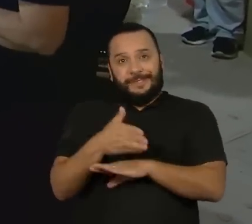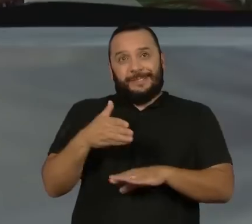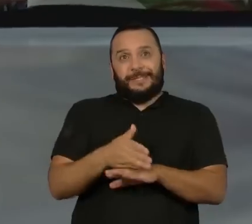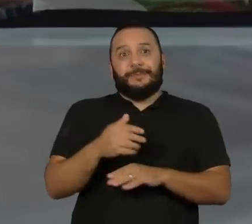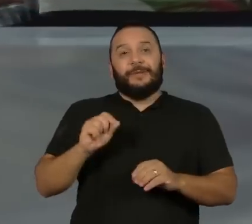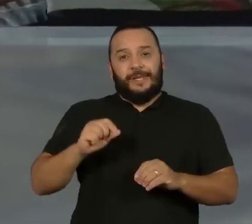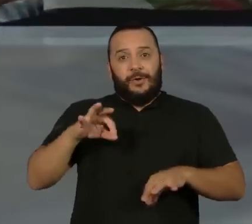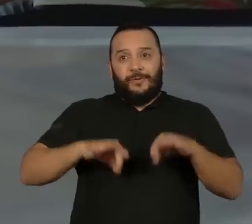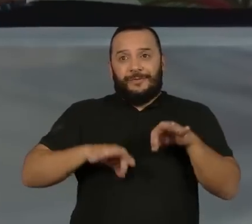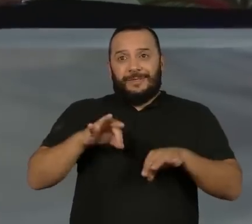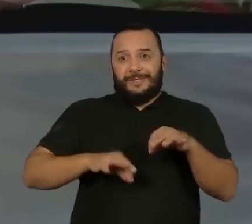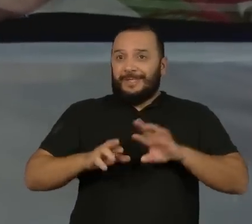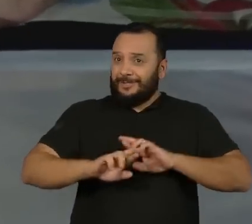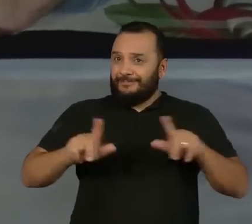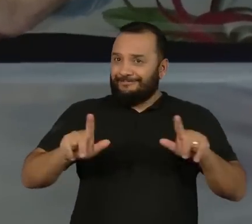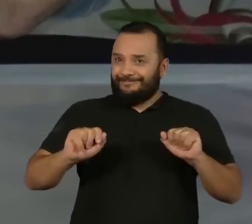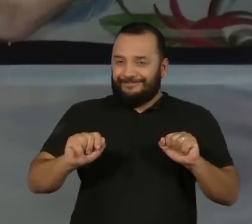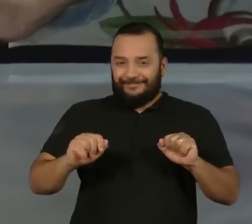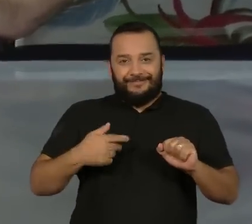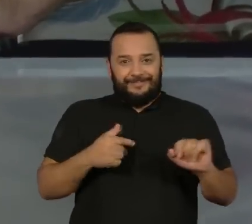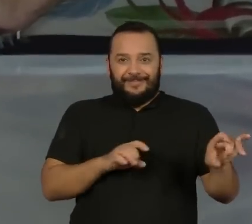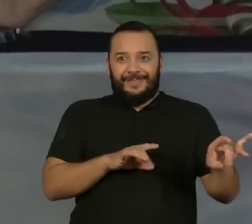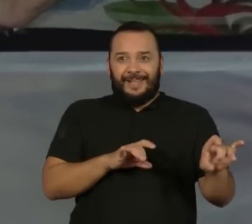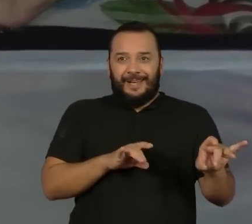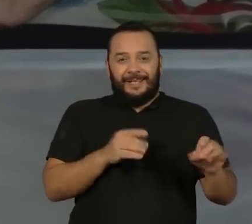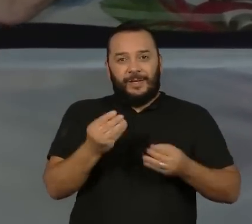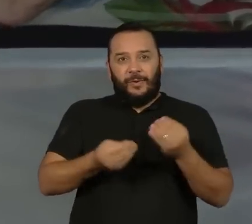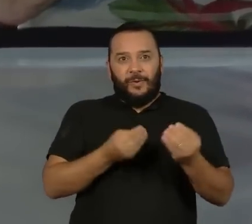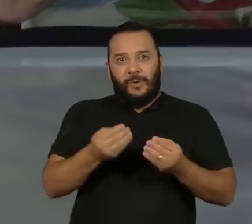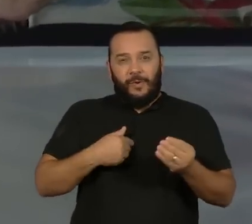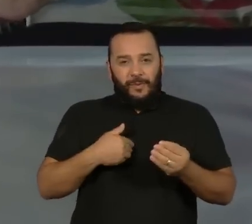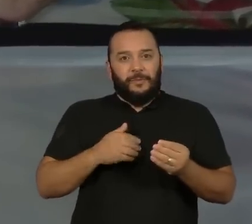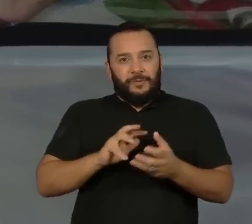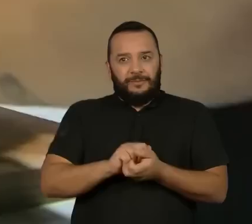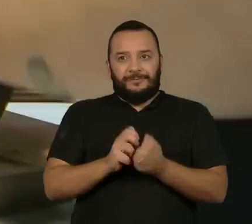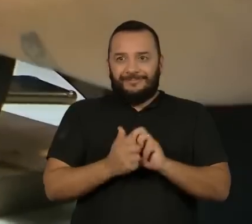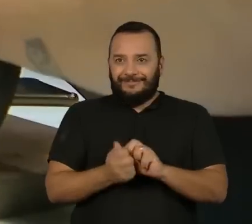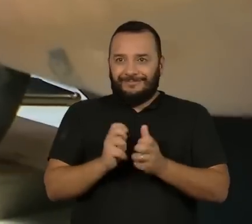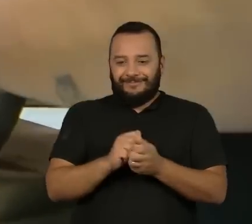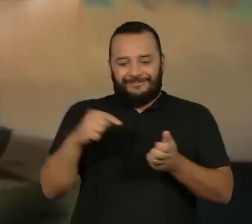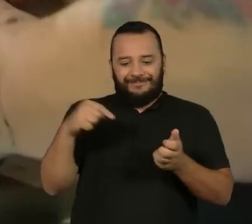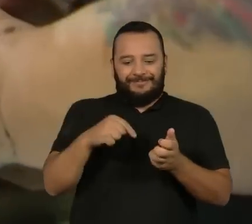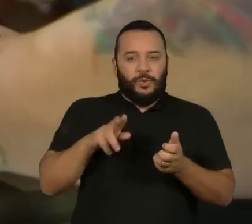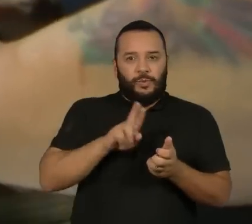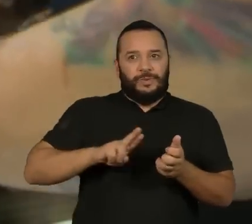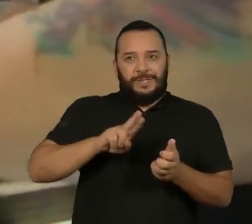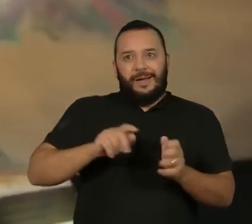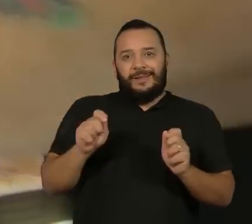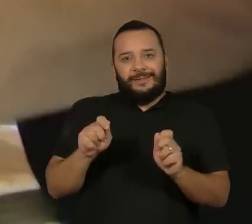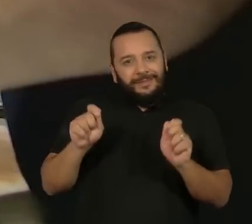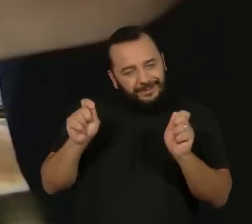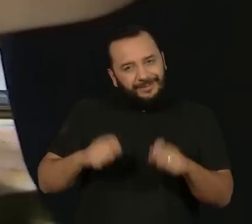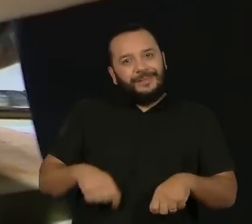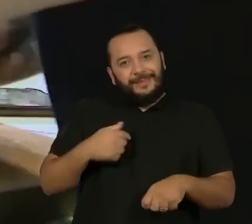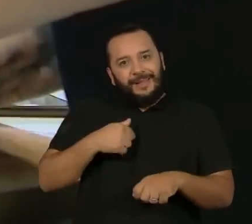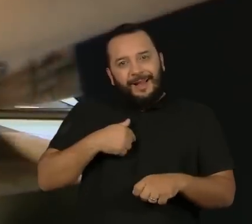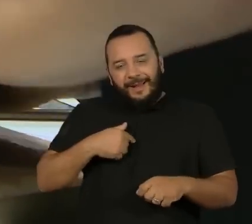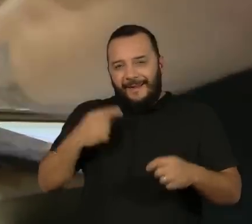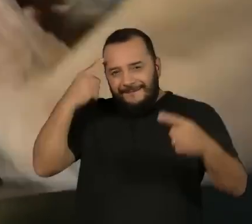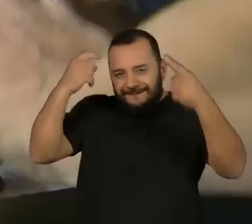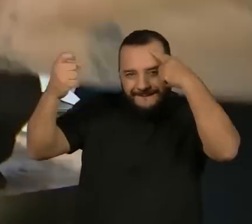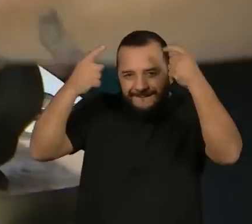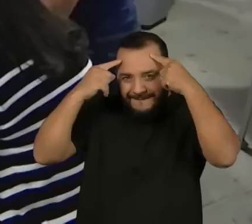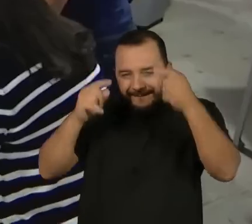diferente. Aprender técnicas para aprimorar o manuseio da argila como forma de ampliar o repertório criativo